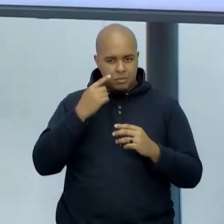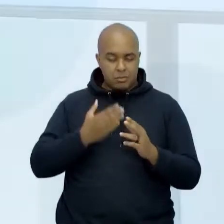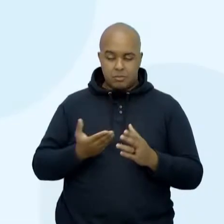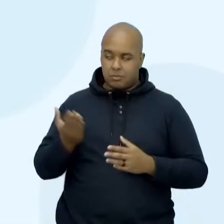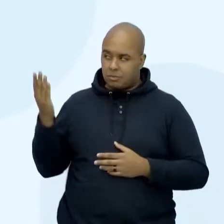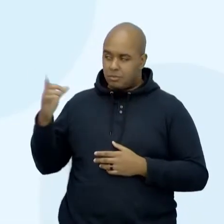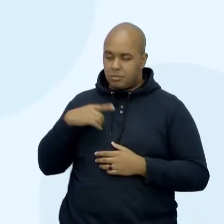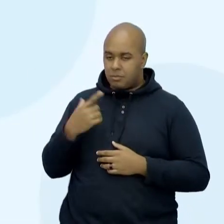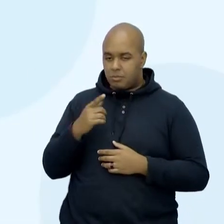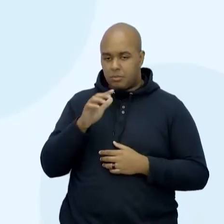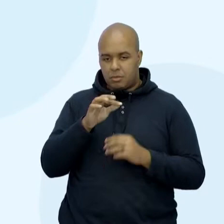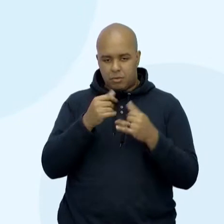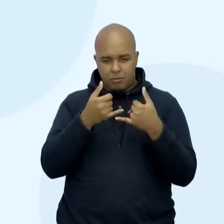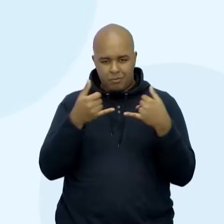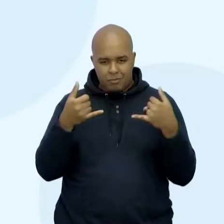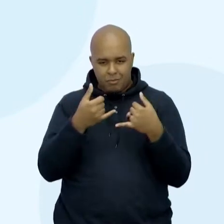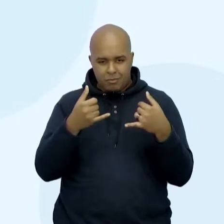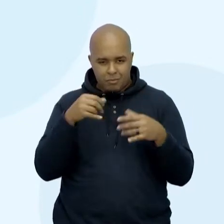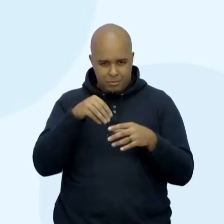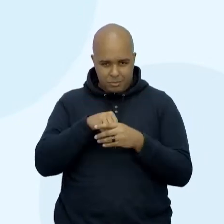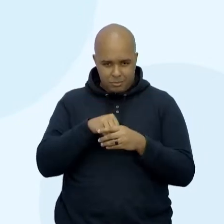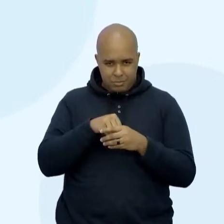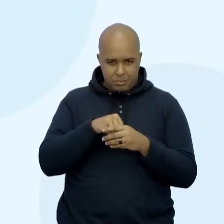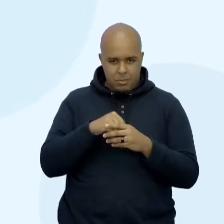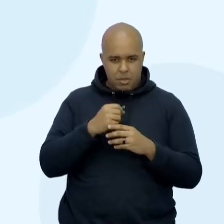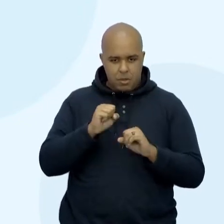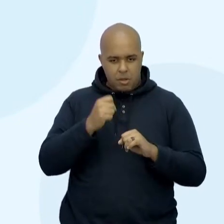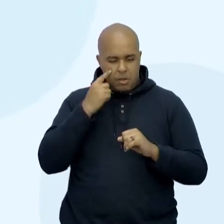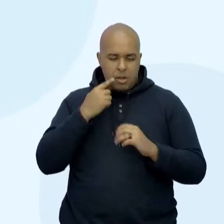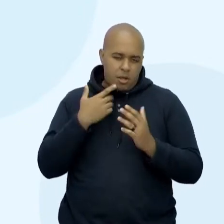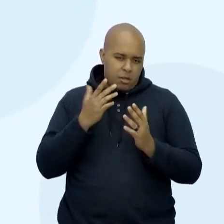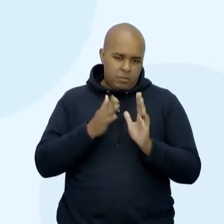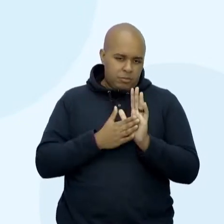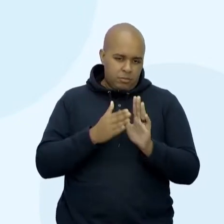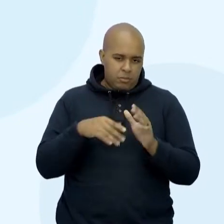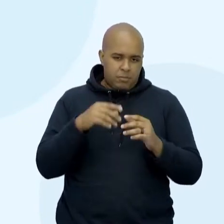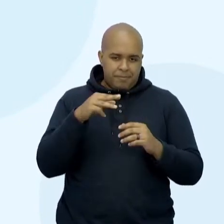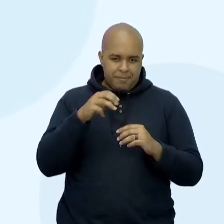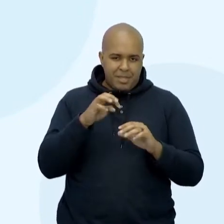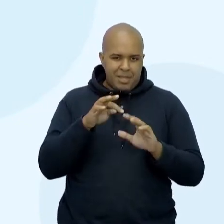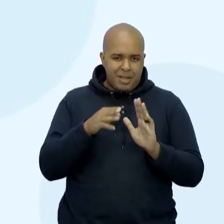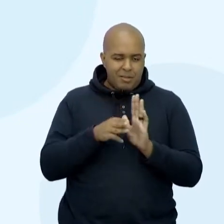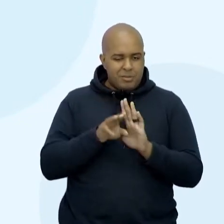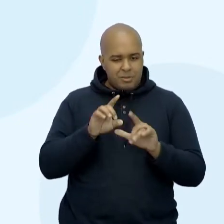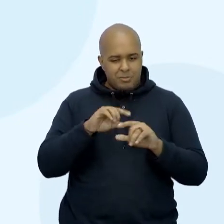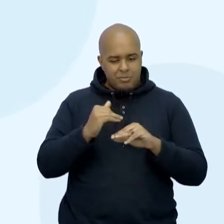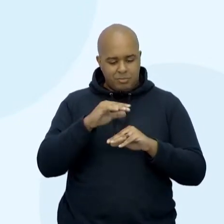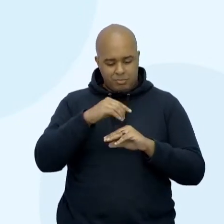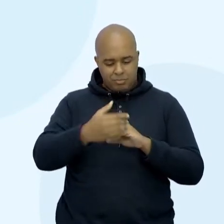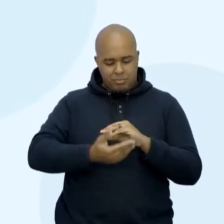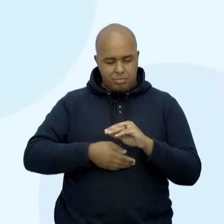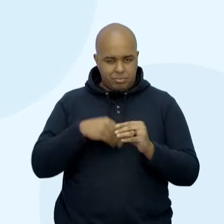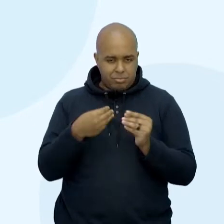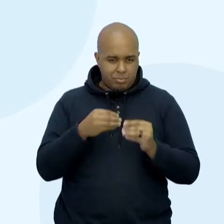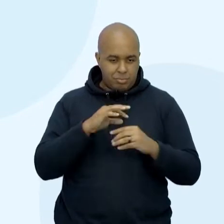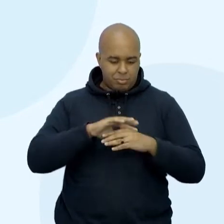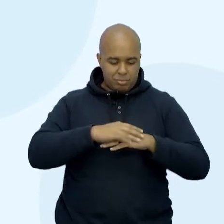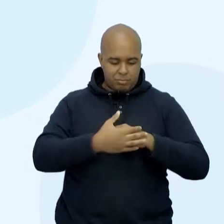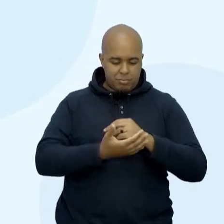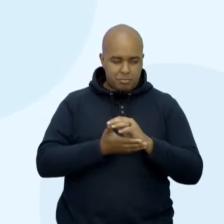vocês, nós temos aqui um fio, né? Dentro a gente pode supor que é um metal e por fora um tipo de plástico. Por